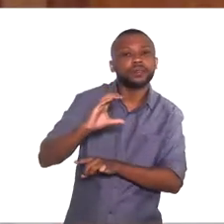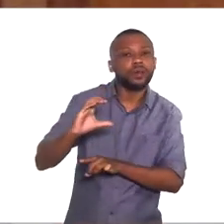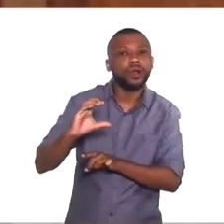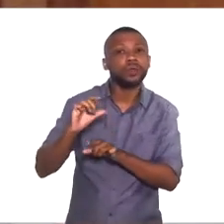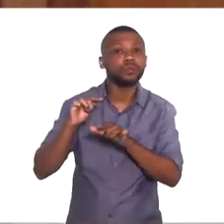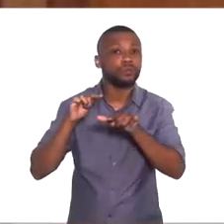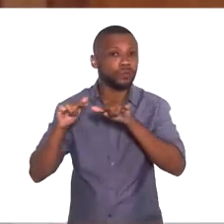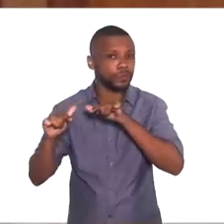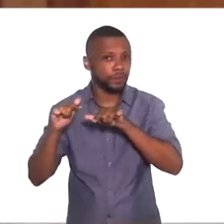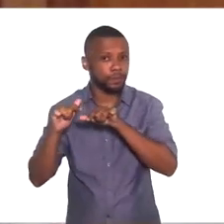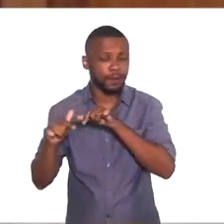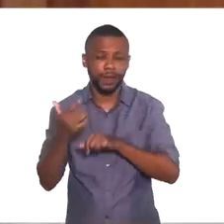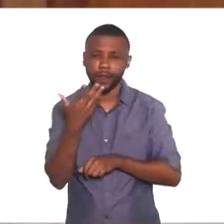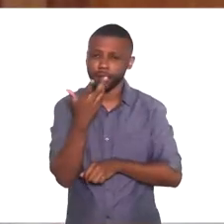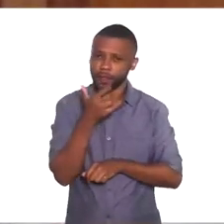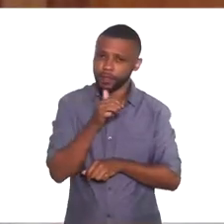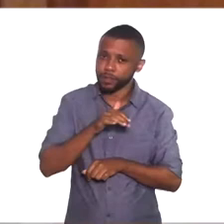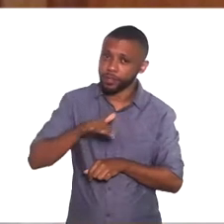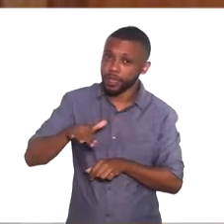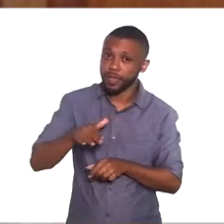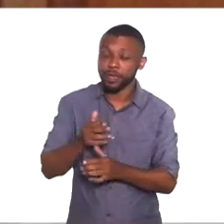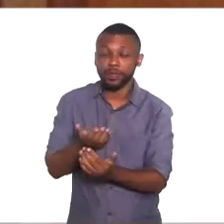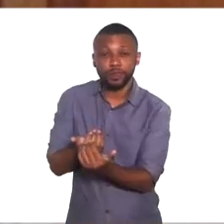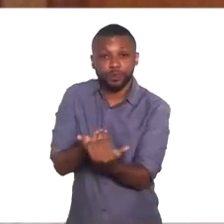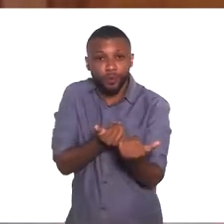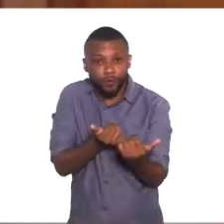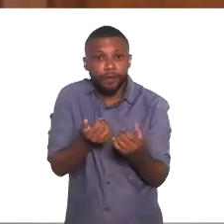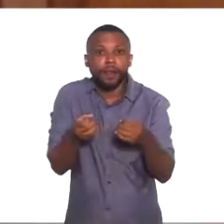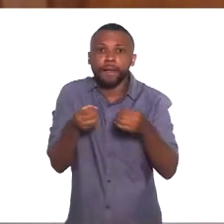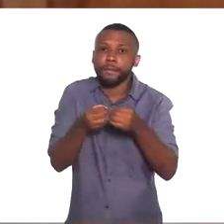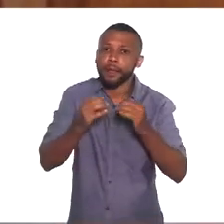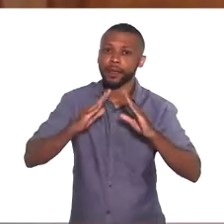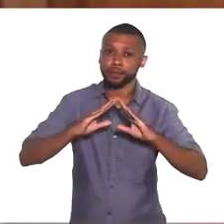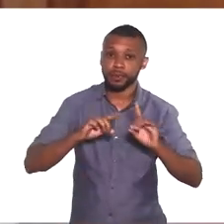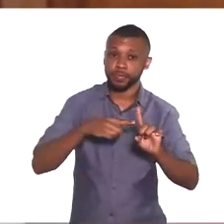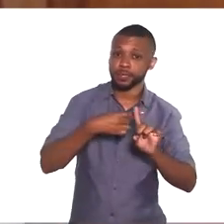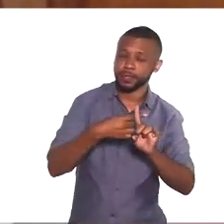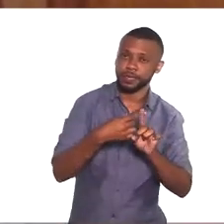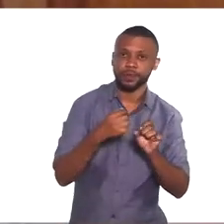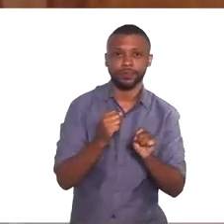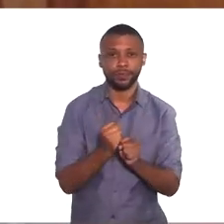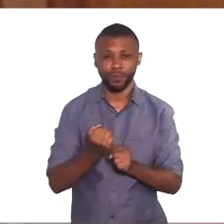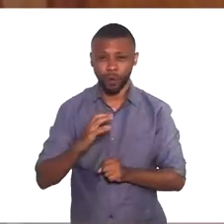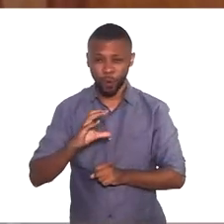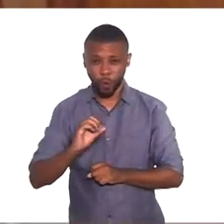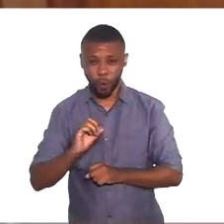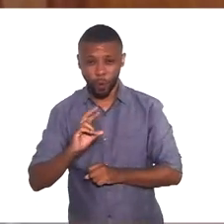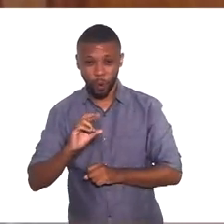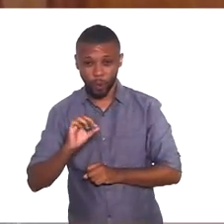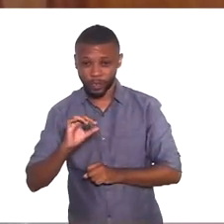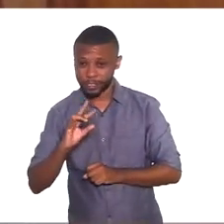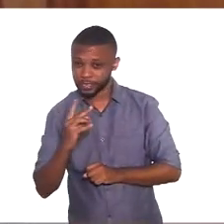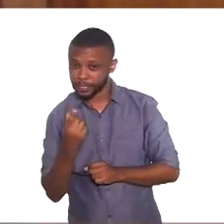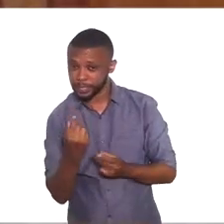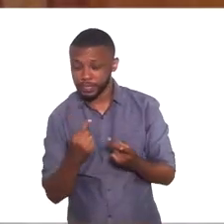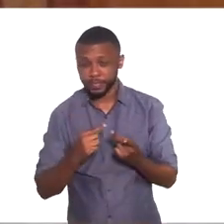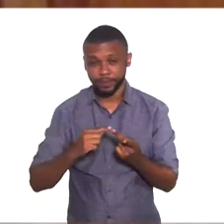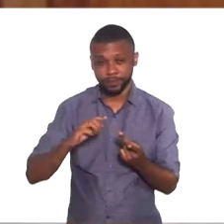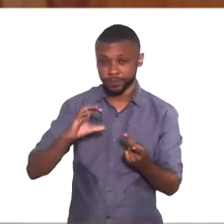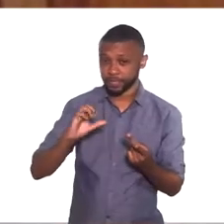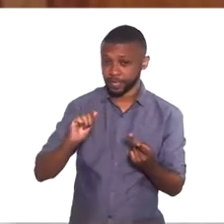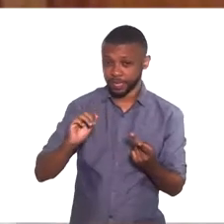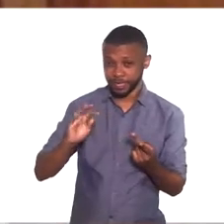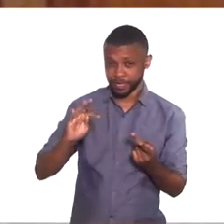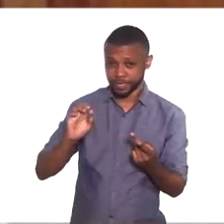igreja ali no meu trabalho de adolescente de juventude é muito próximo da igreja também seja como